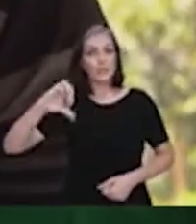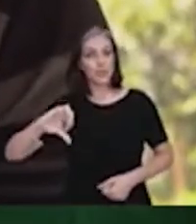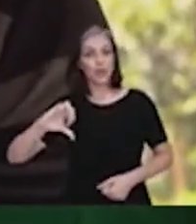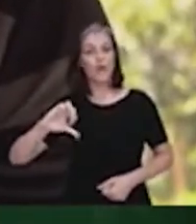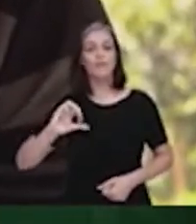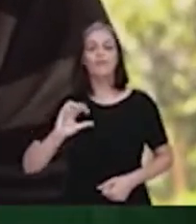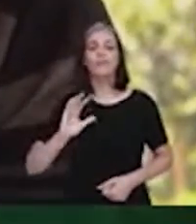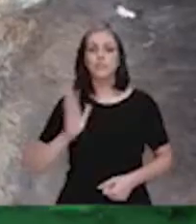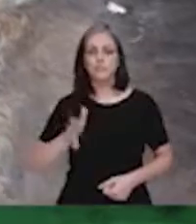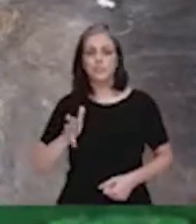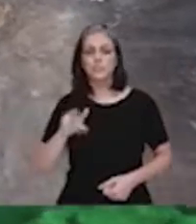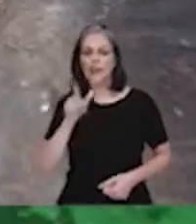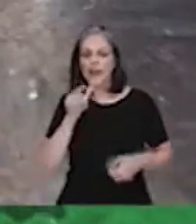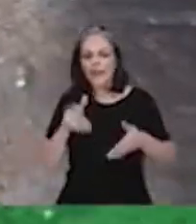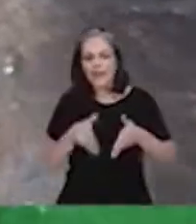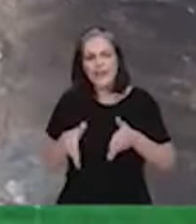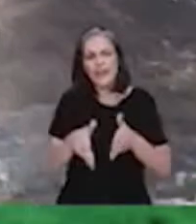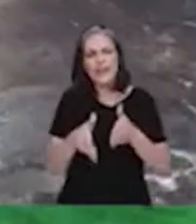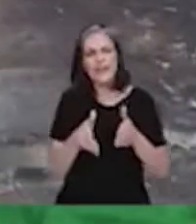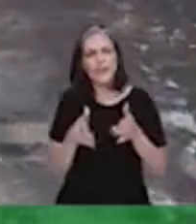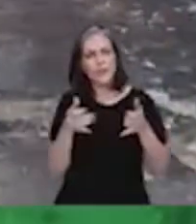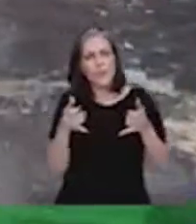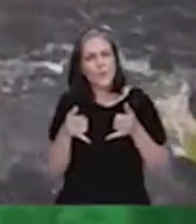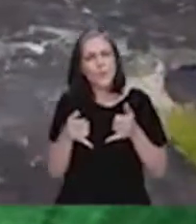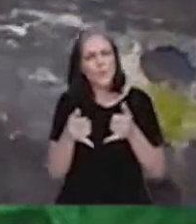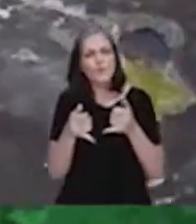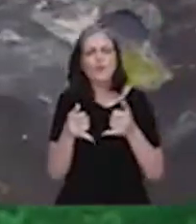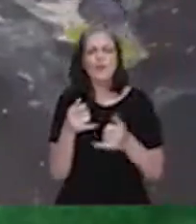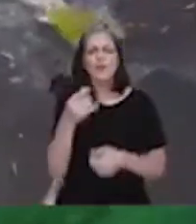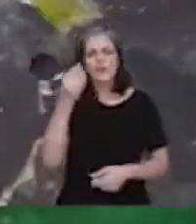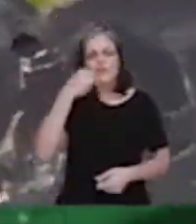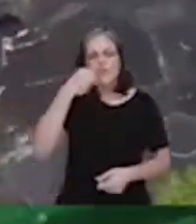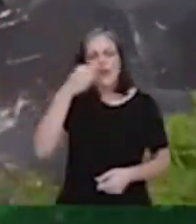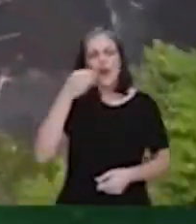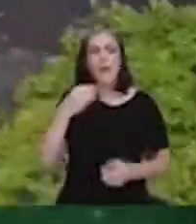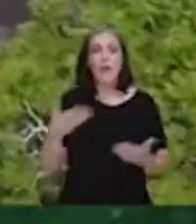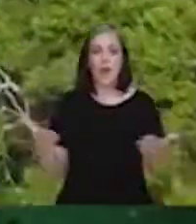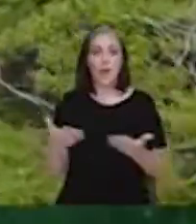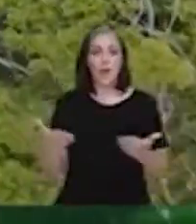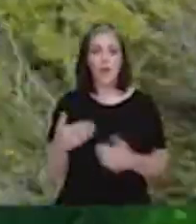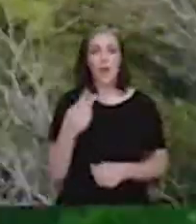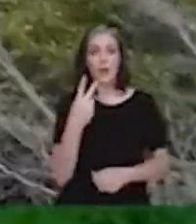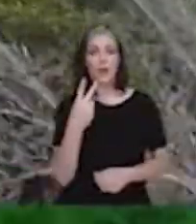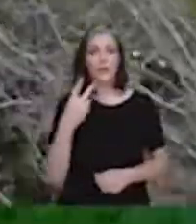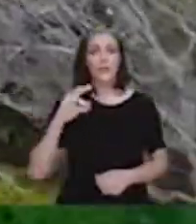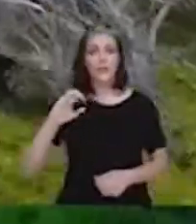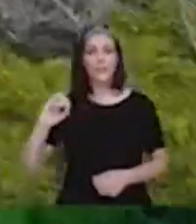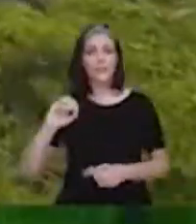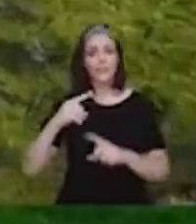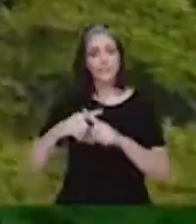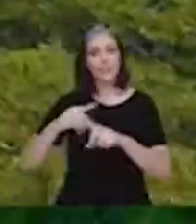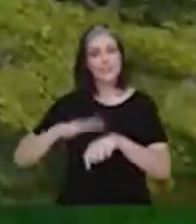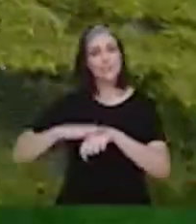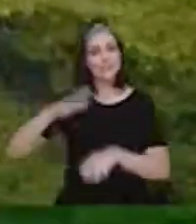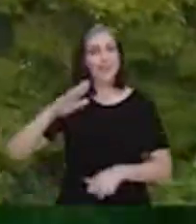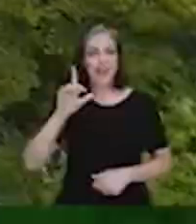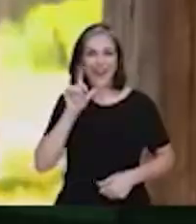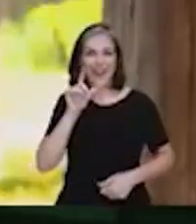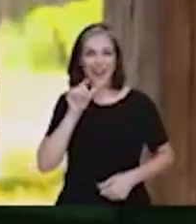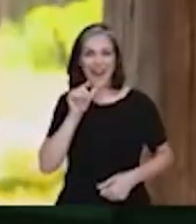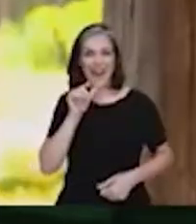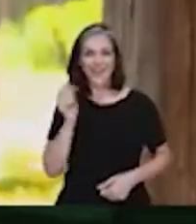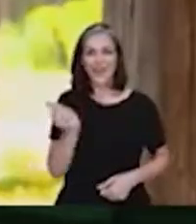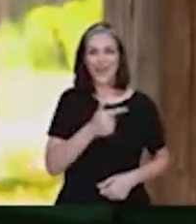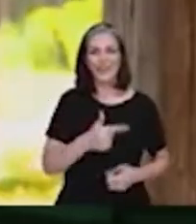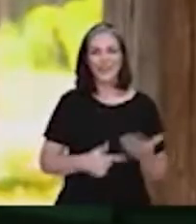2019 eu tinha no curso do riacho que passa na minha propriedade um vigésimo do volume de água que nós temos